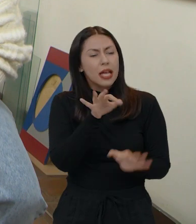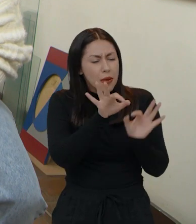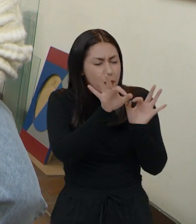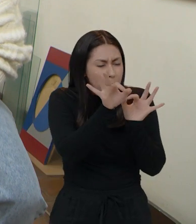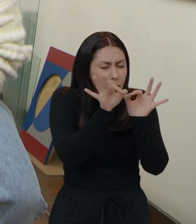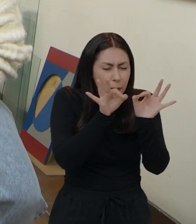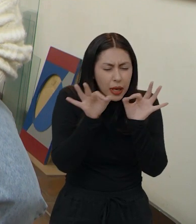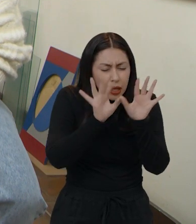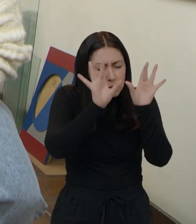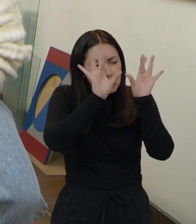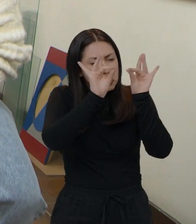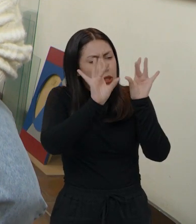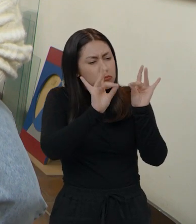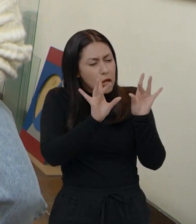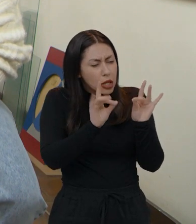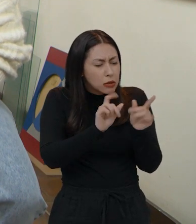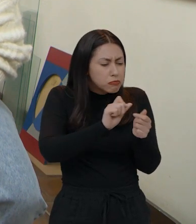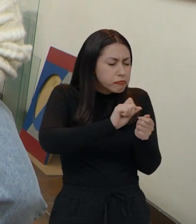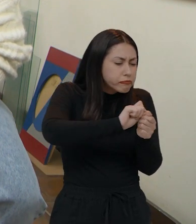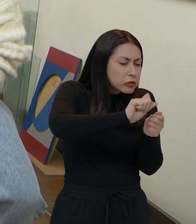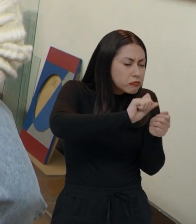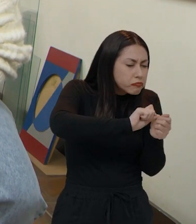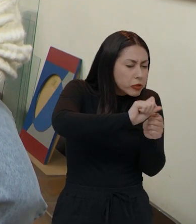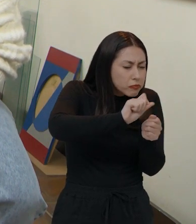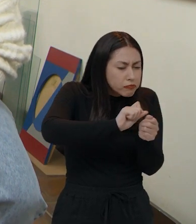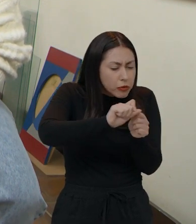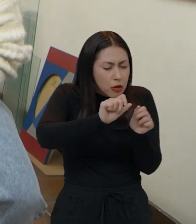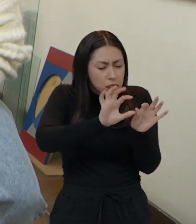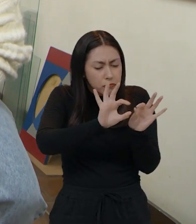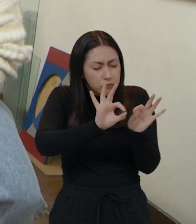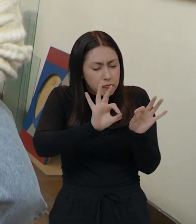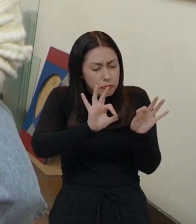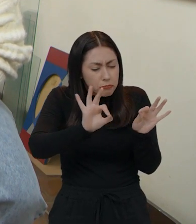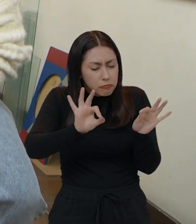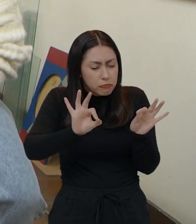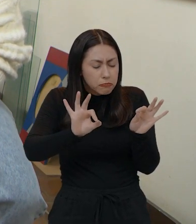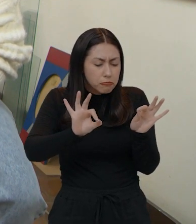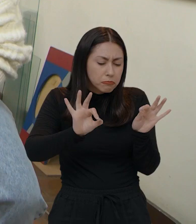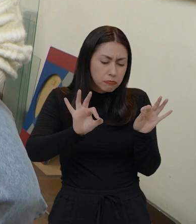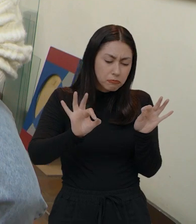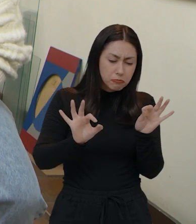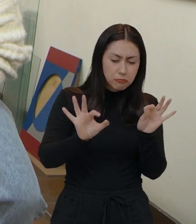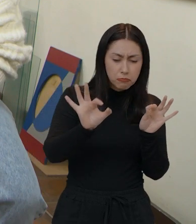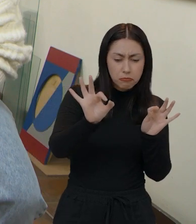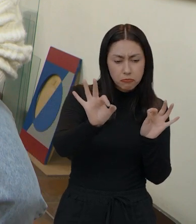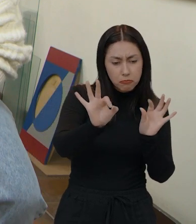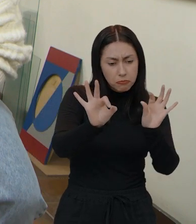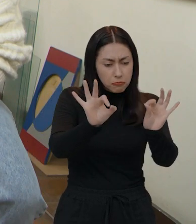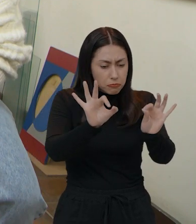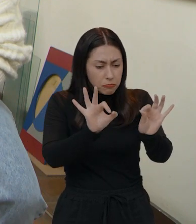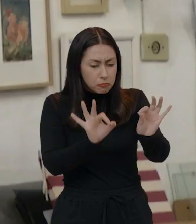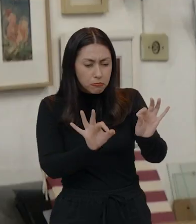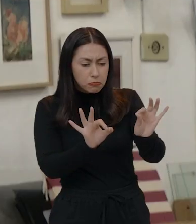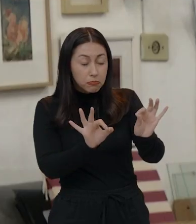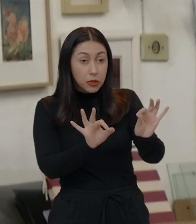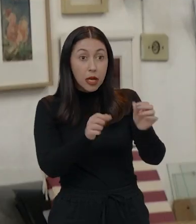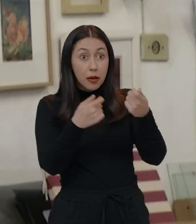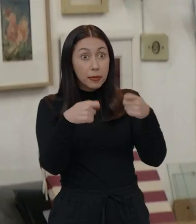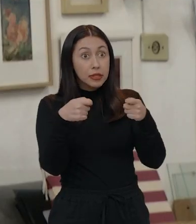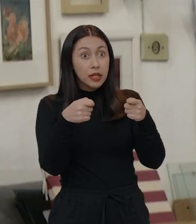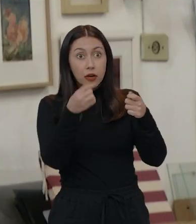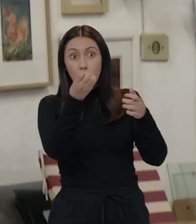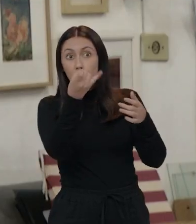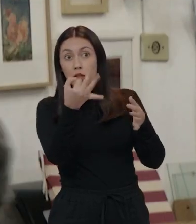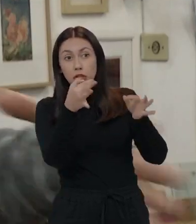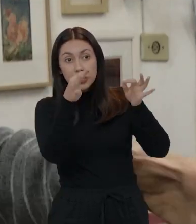aquilo com tira-linha, aquele material todinho bem delicado. Você colocava o nanquim ali, se você não colocasse a quantidade